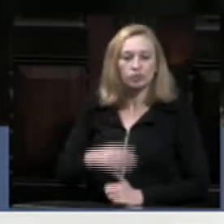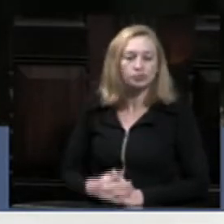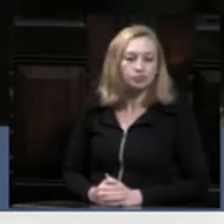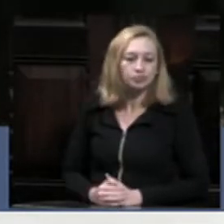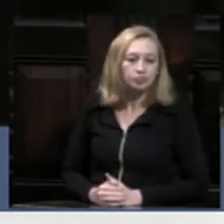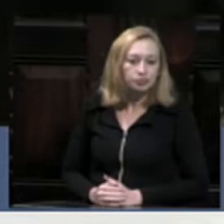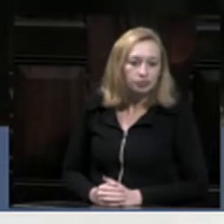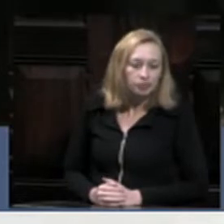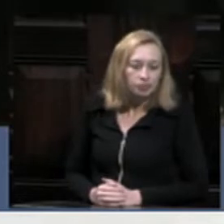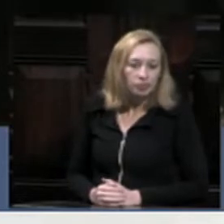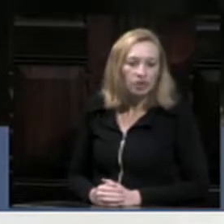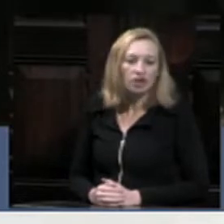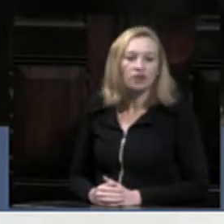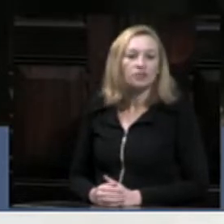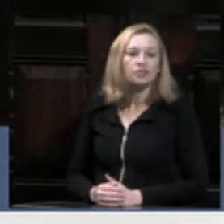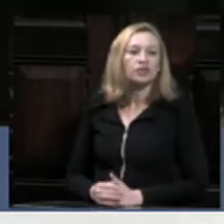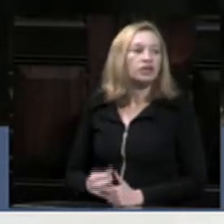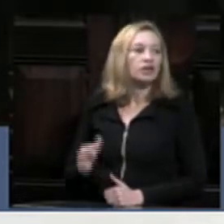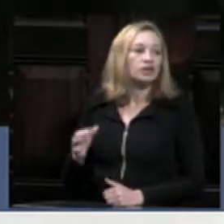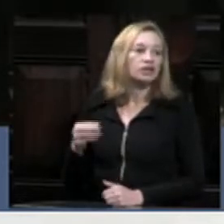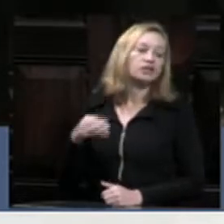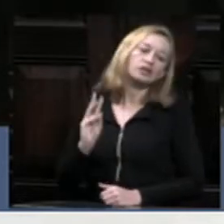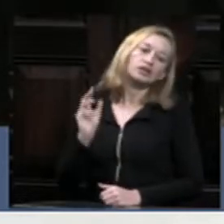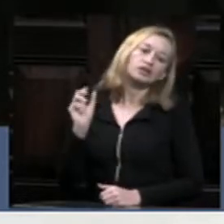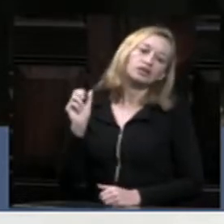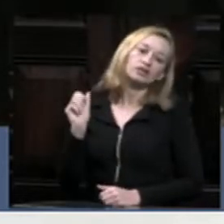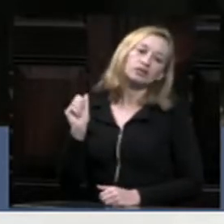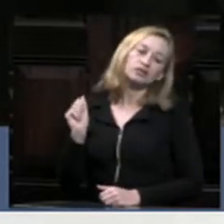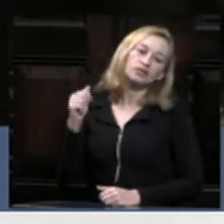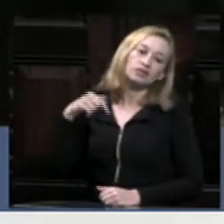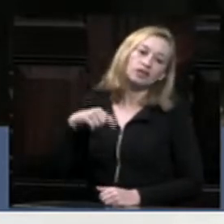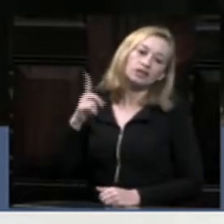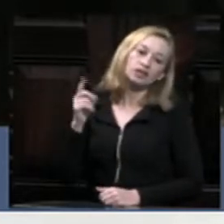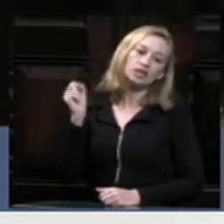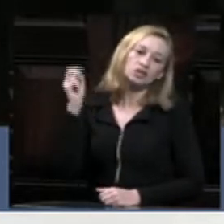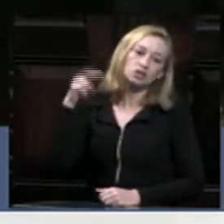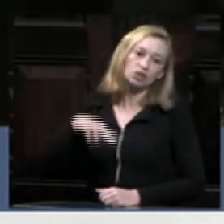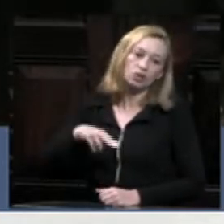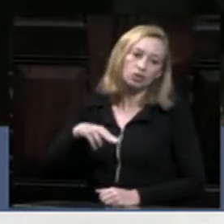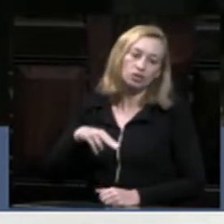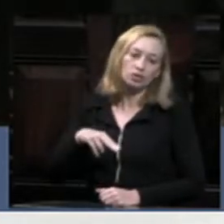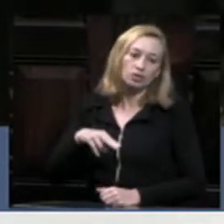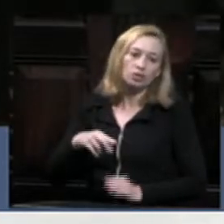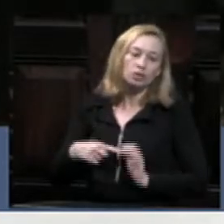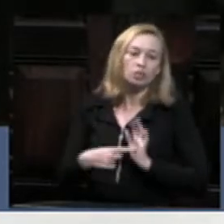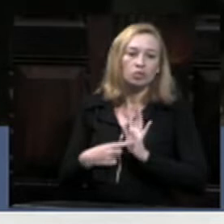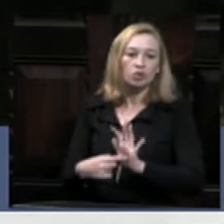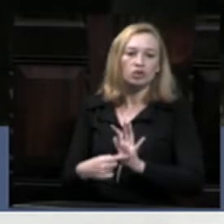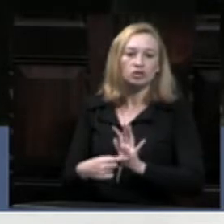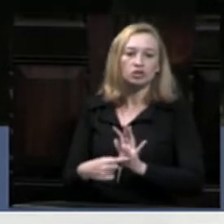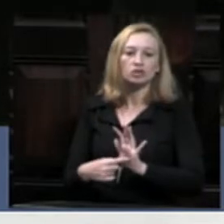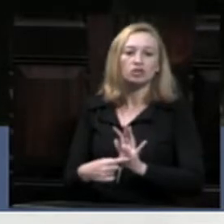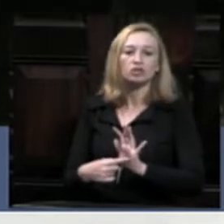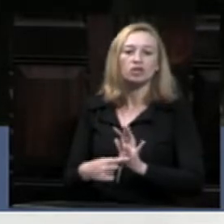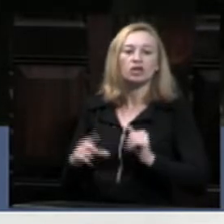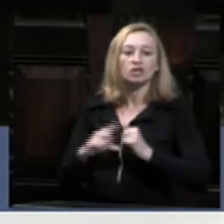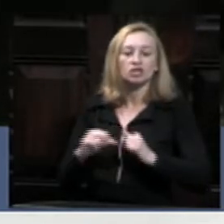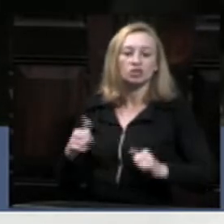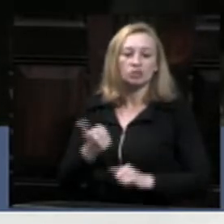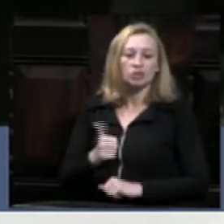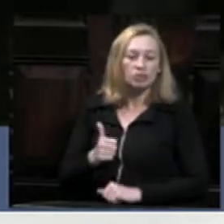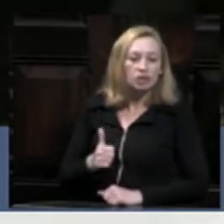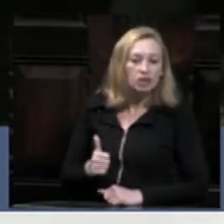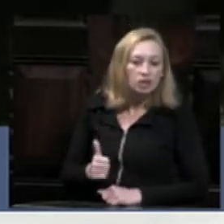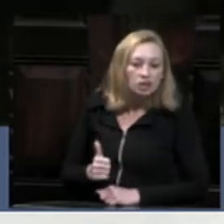que é o Wanderson Nogueira, que acrescenta parágrafo único ao artigo 1º, dizendo